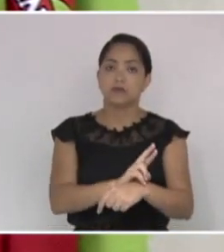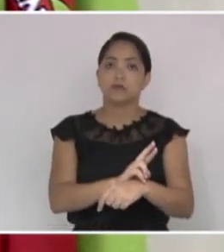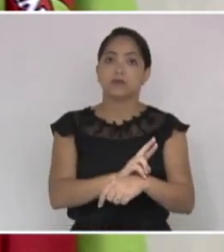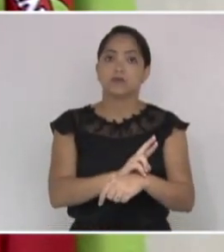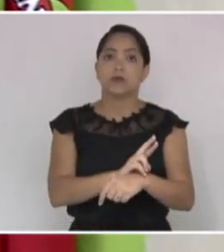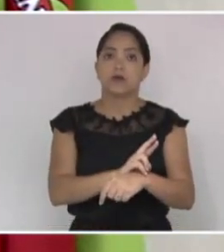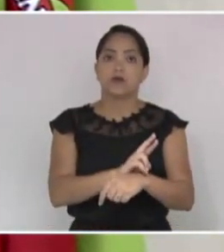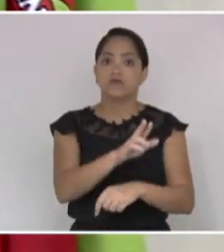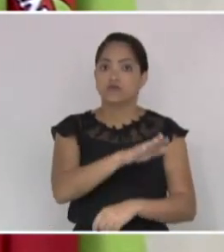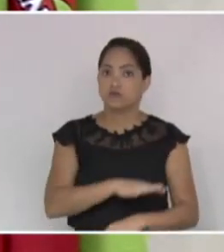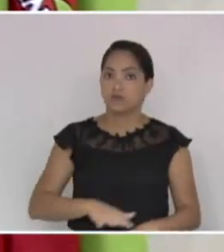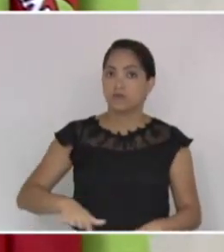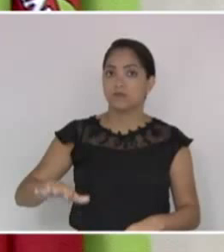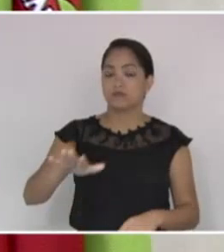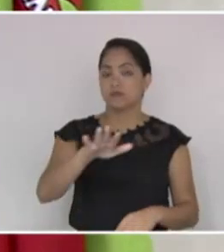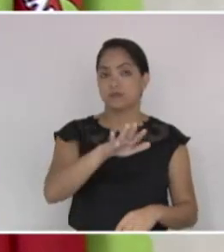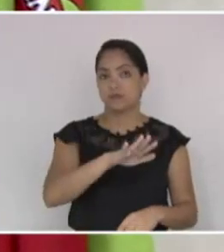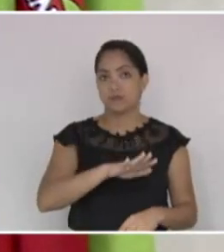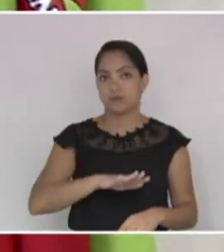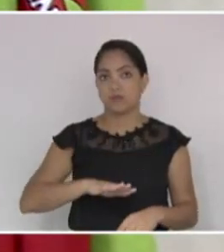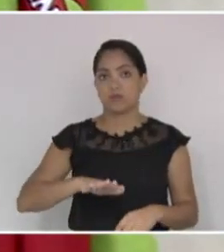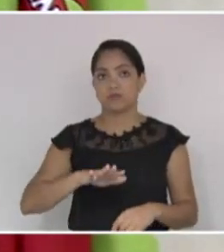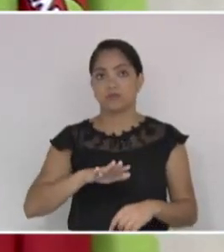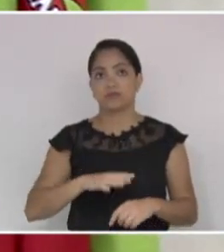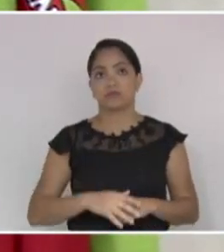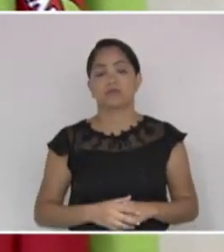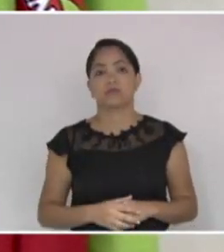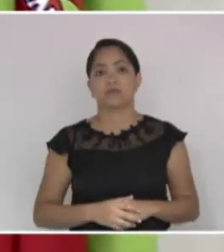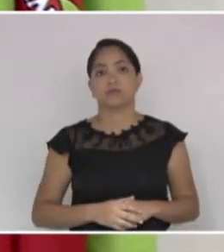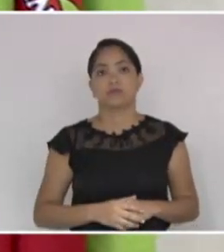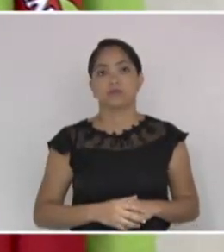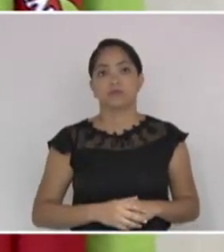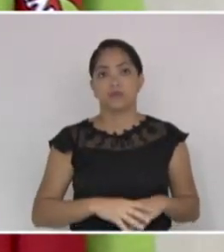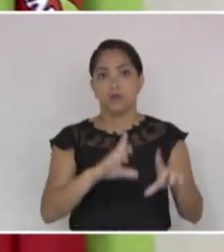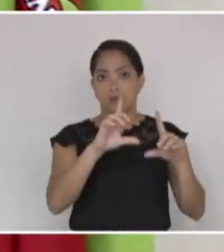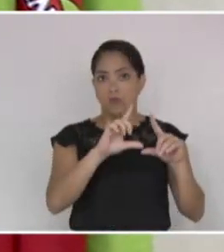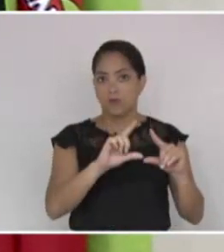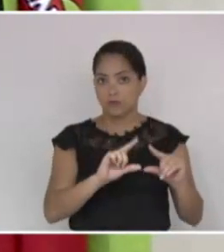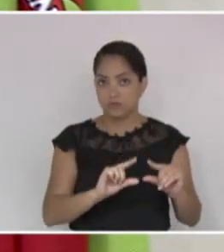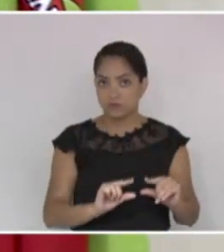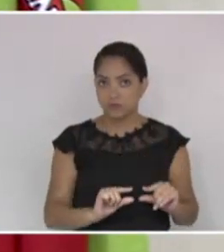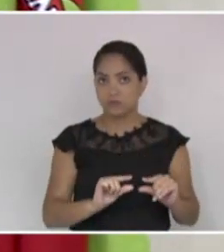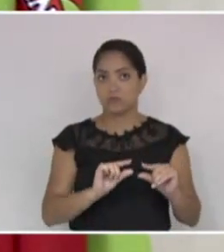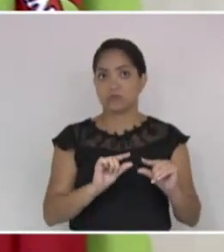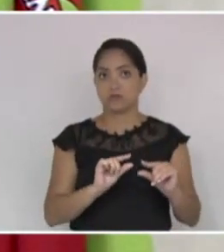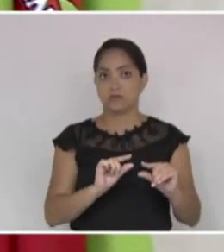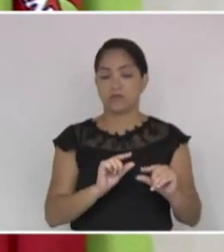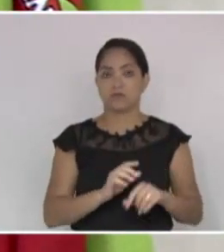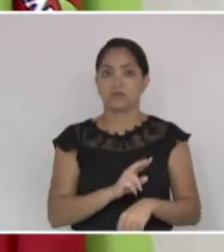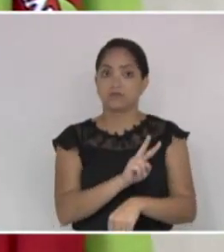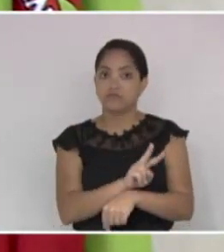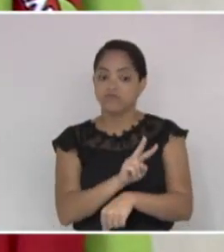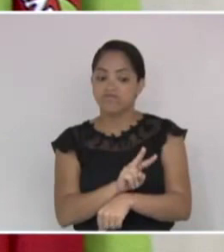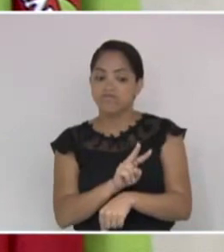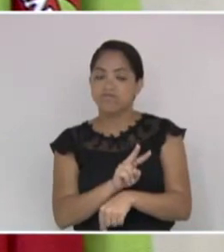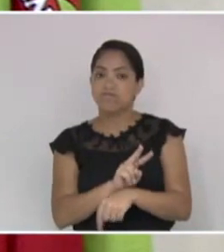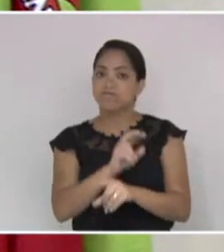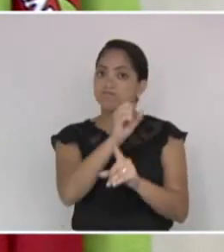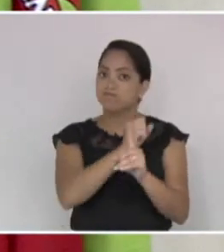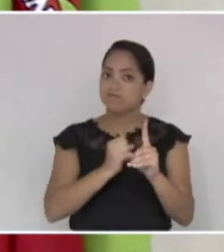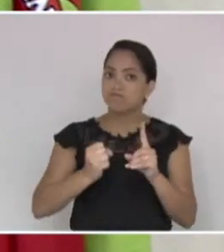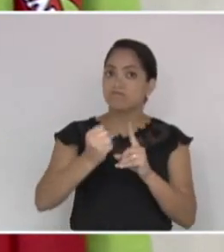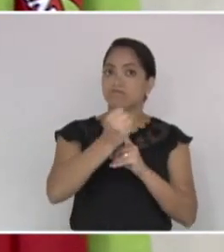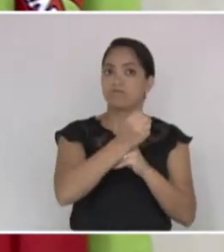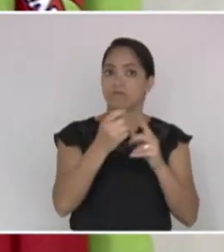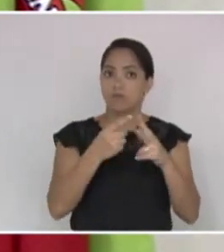de forma geral, uma redução substancial do estado da proteção social, a reforma